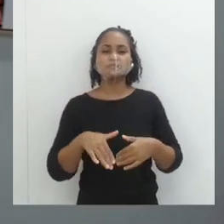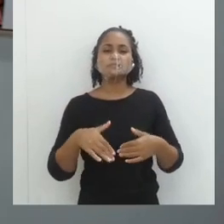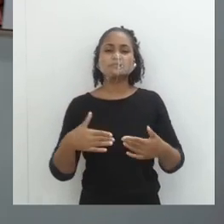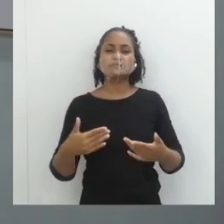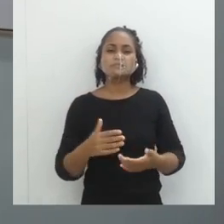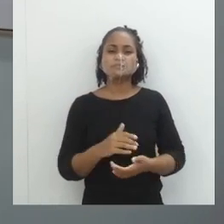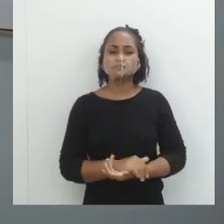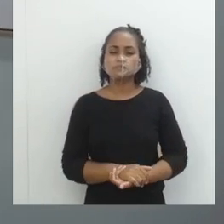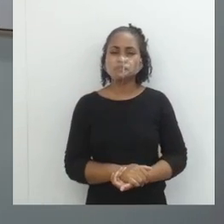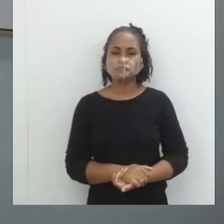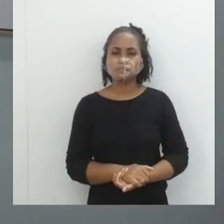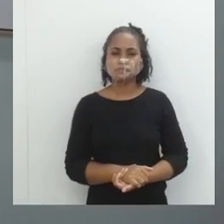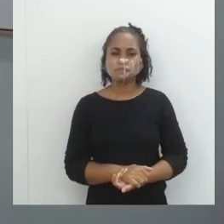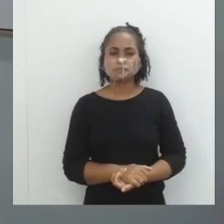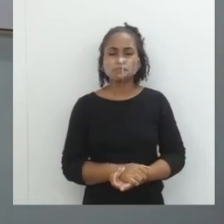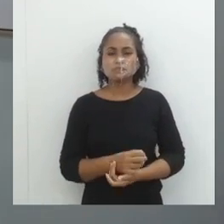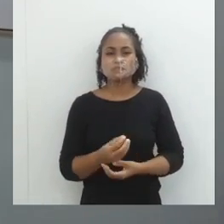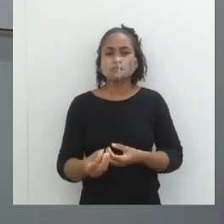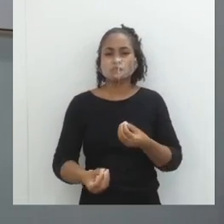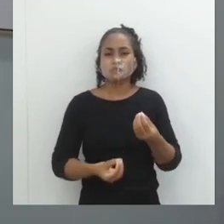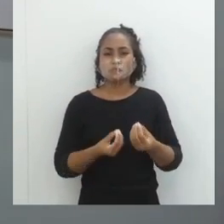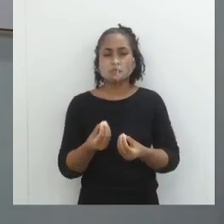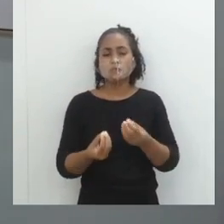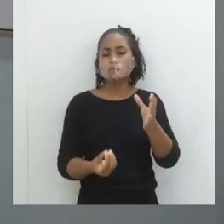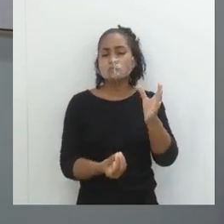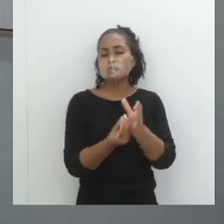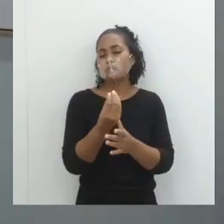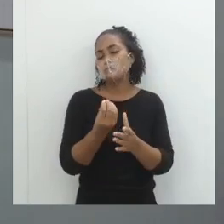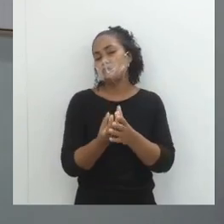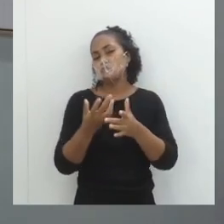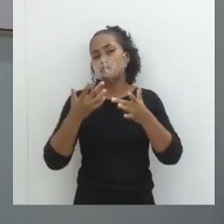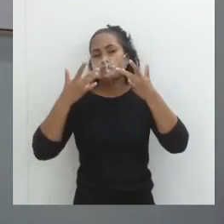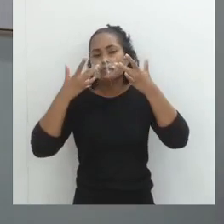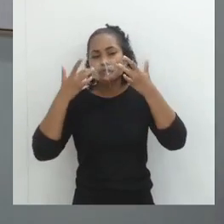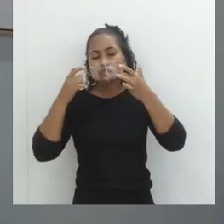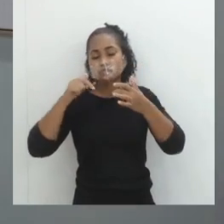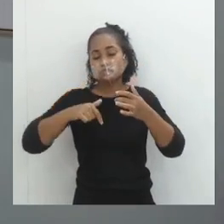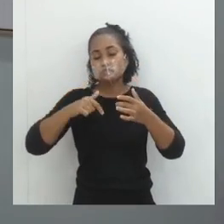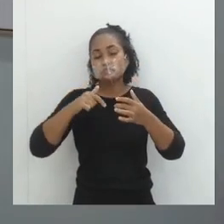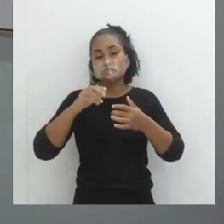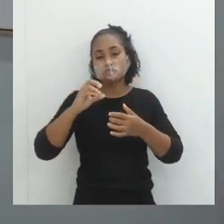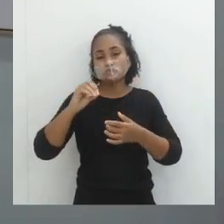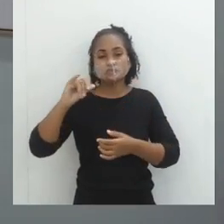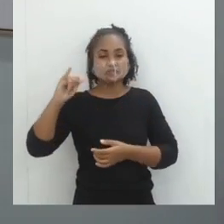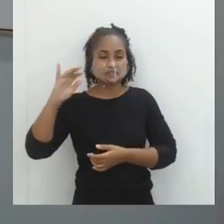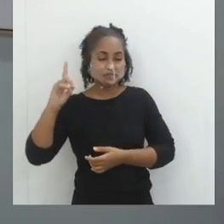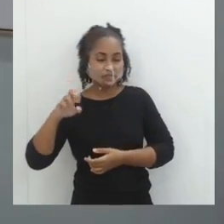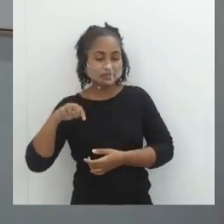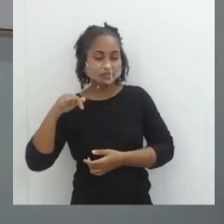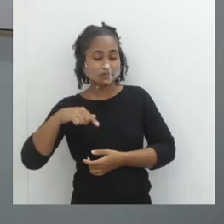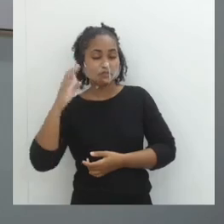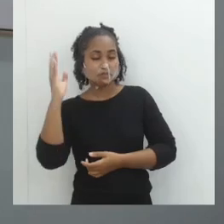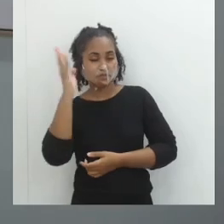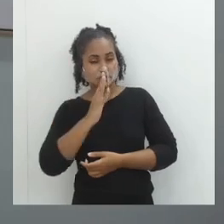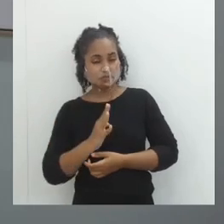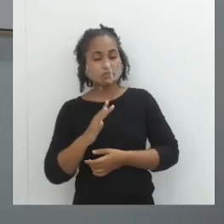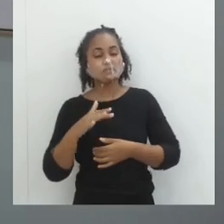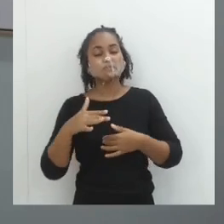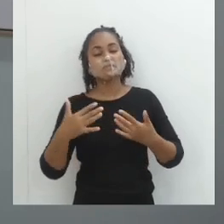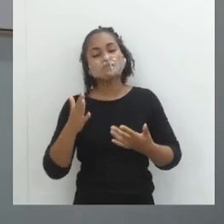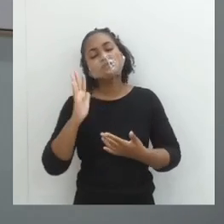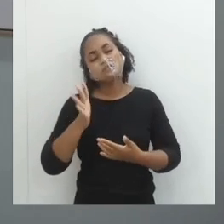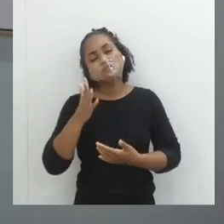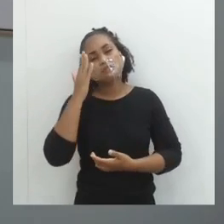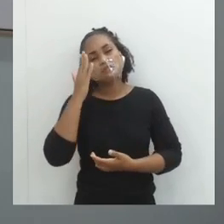Então, como é que surge esse teatro aqui no Ocidente ou como é que surge esse teatro aqui no Brasil? A gente